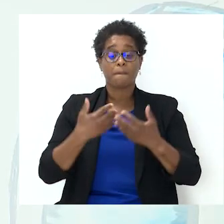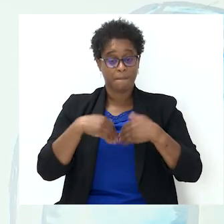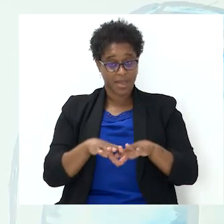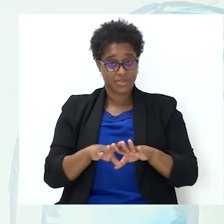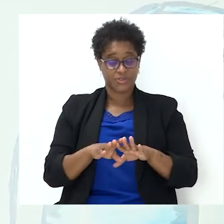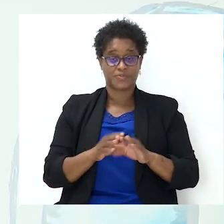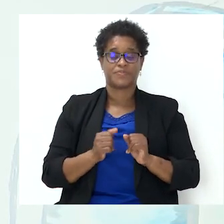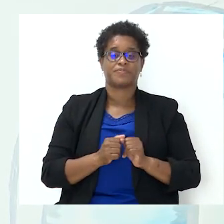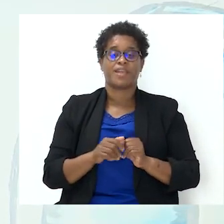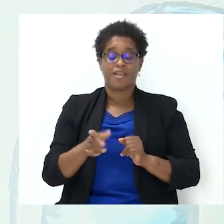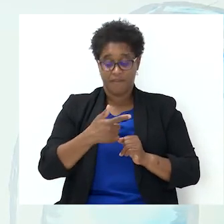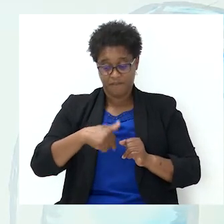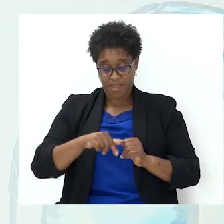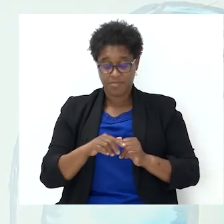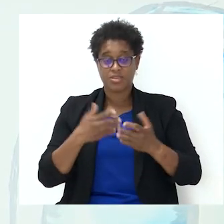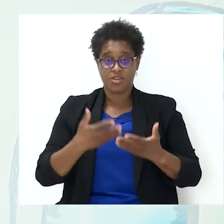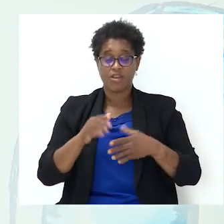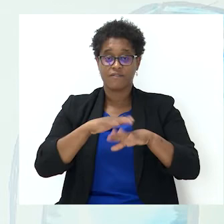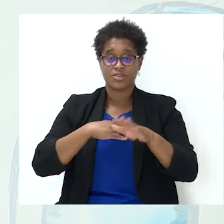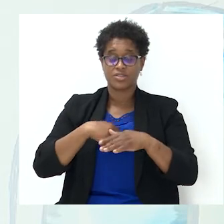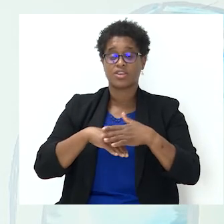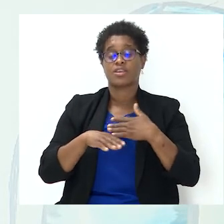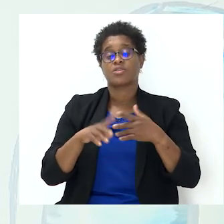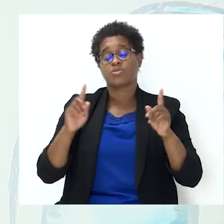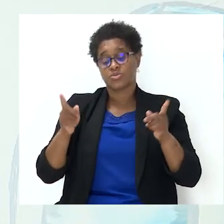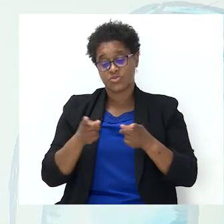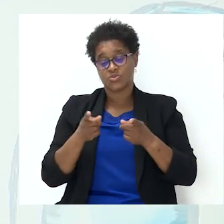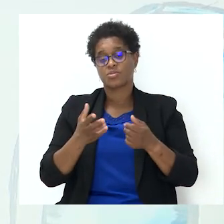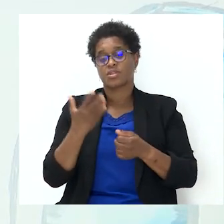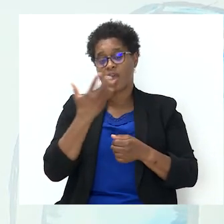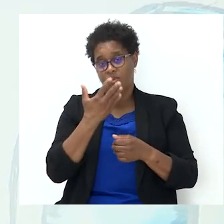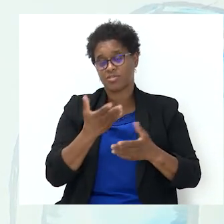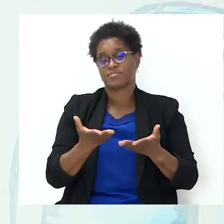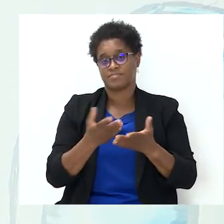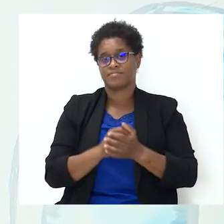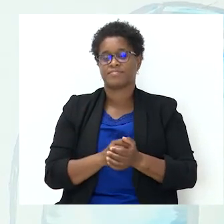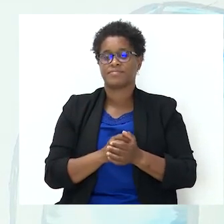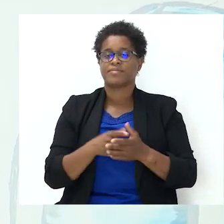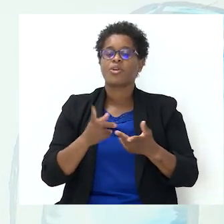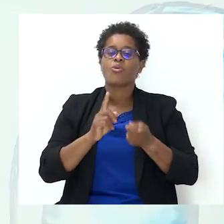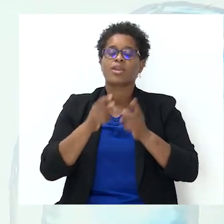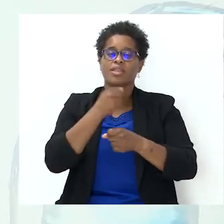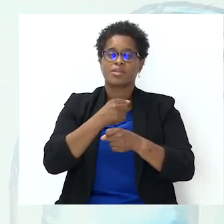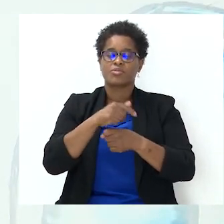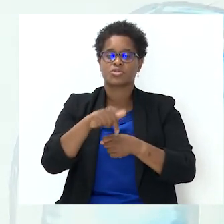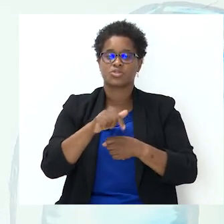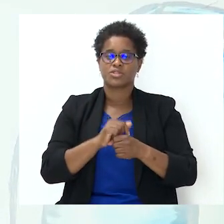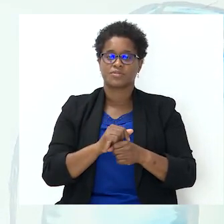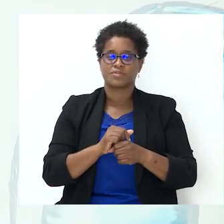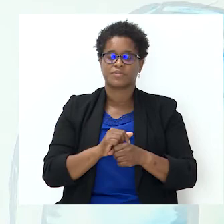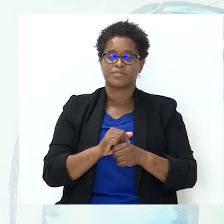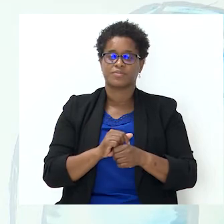mas vamos agora fazer a síntese, não é? Então, o que é que vimos hoje?